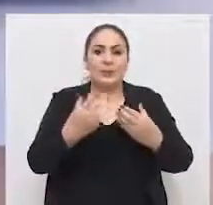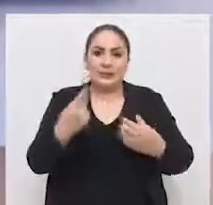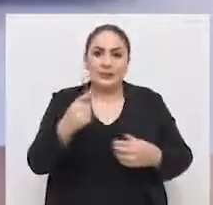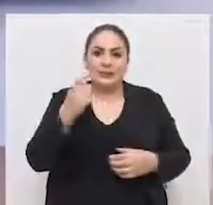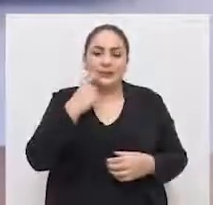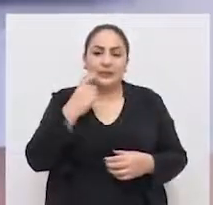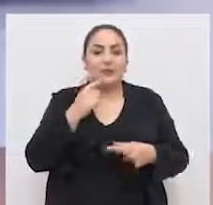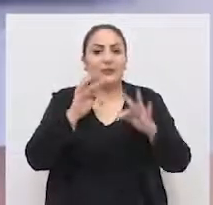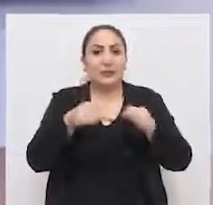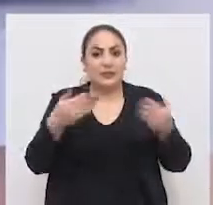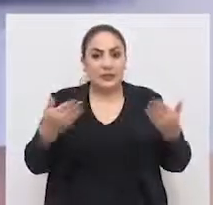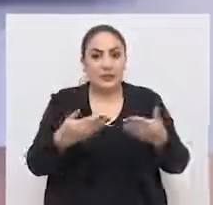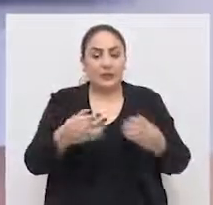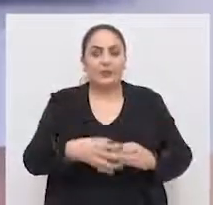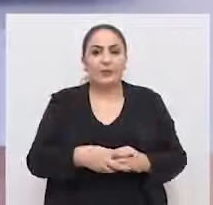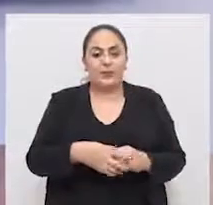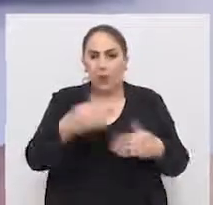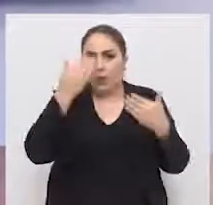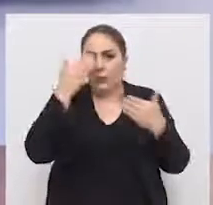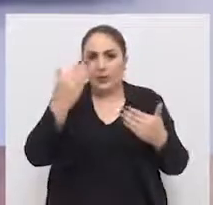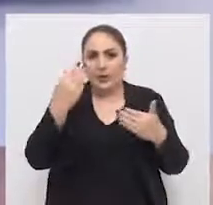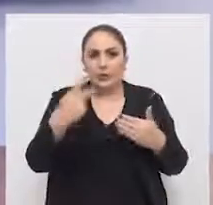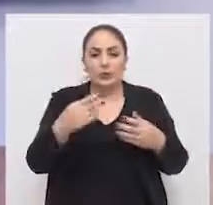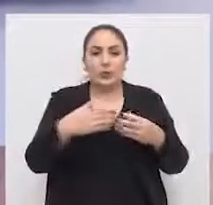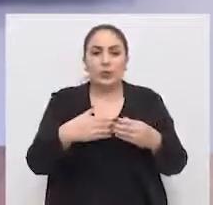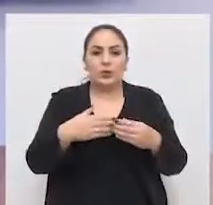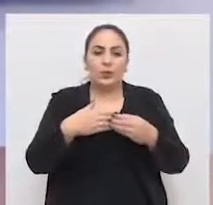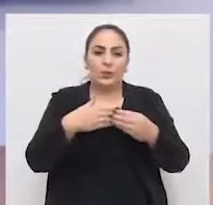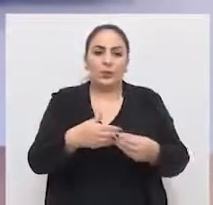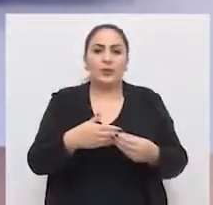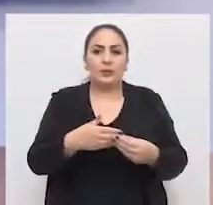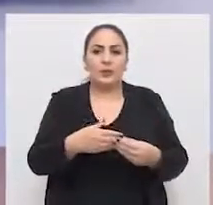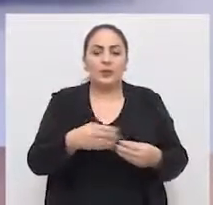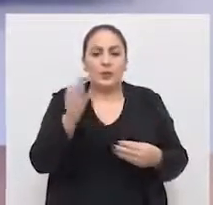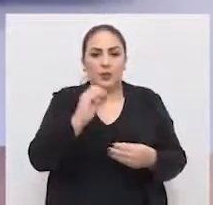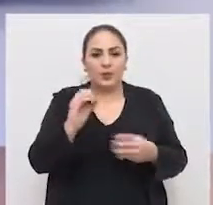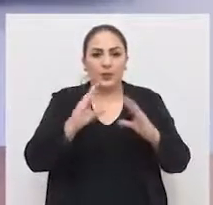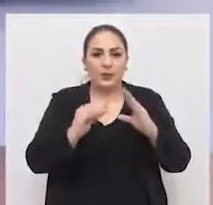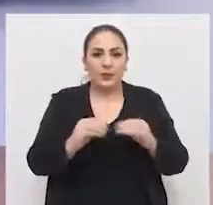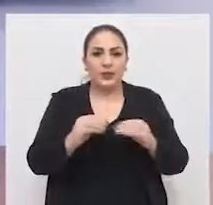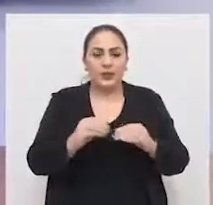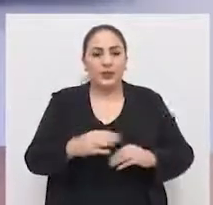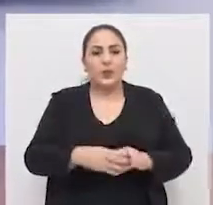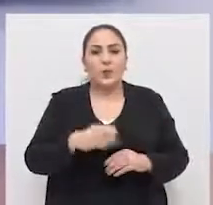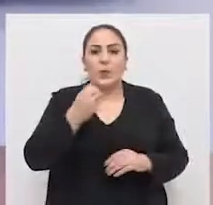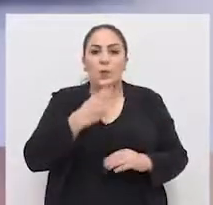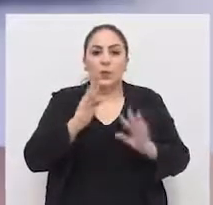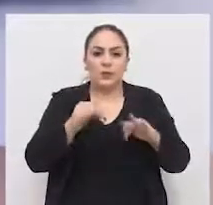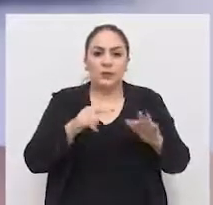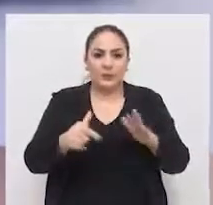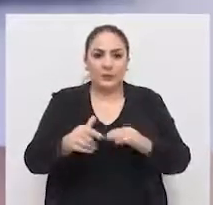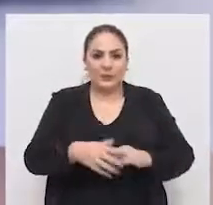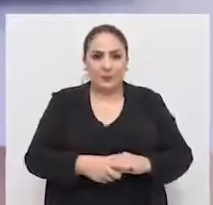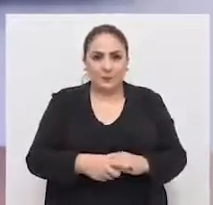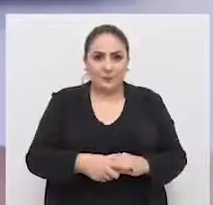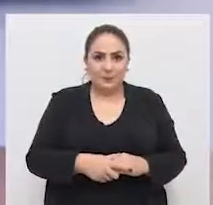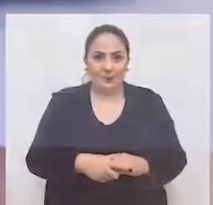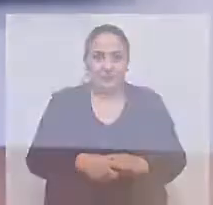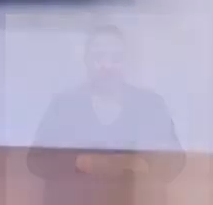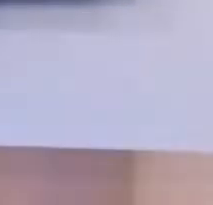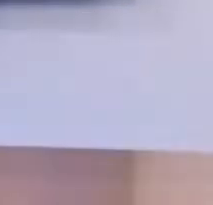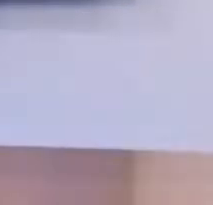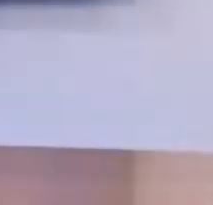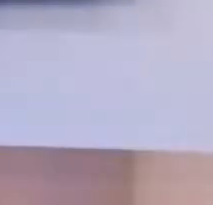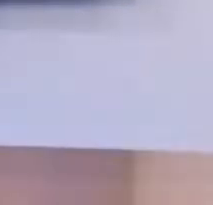desta sexta-feira termina aqui. Obrigada pela sua audiência, uma ótima noite e um bom fim de semana.